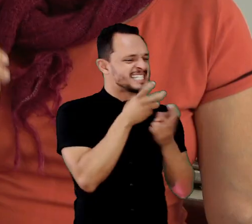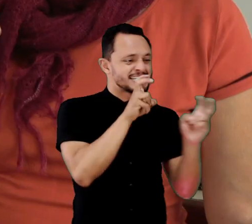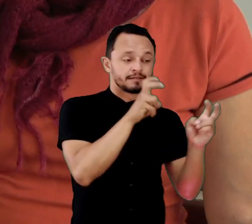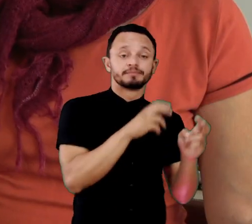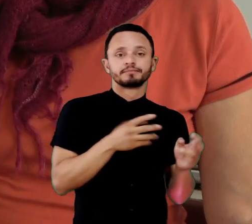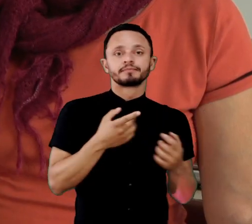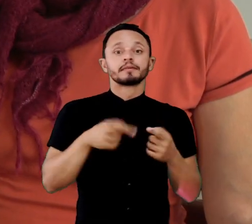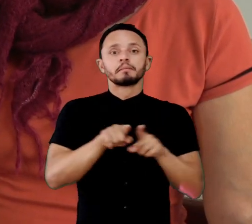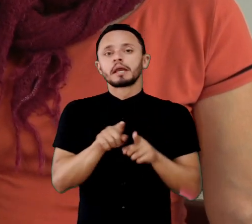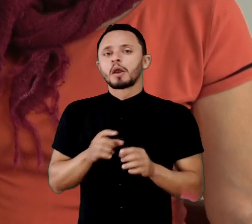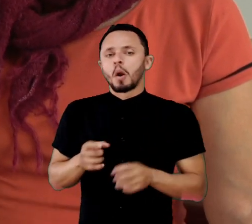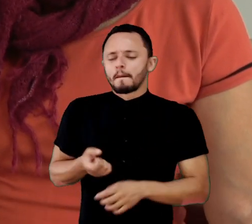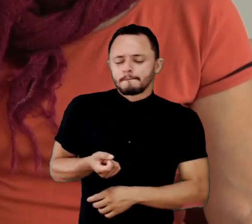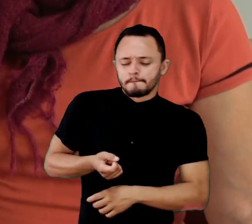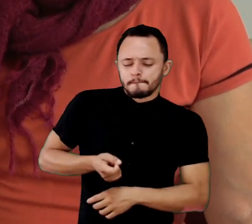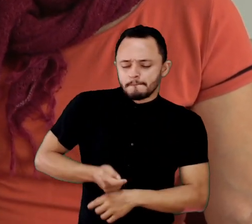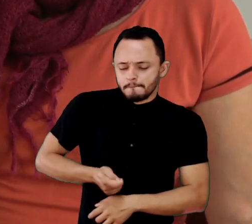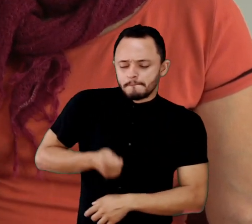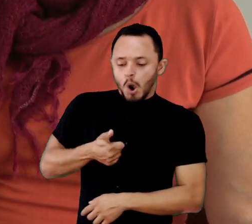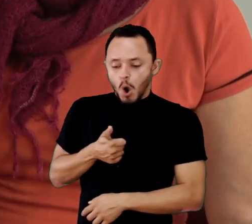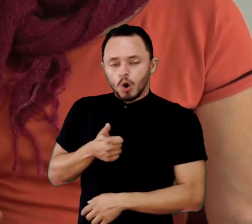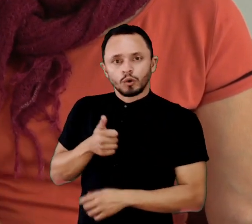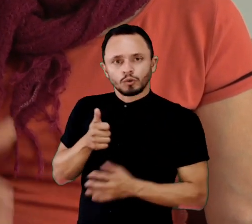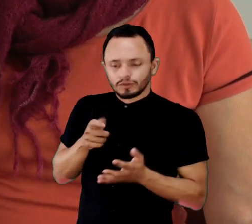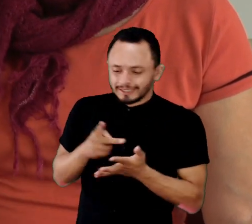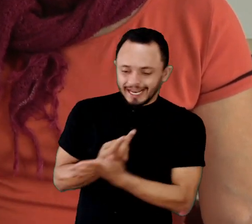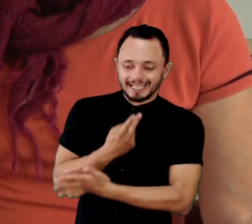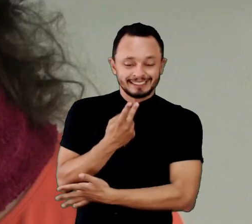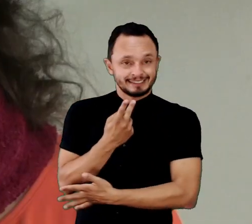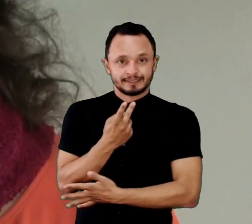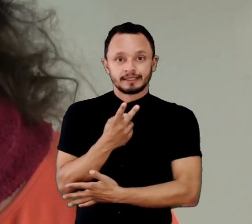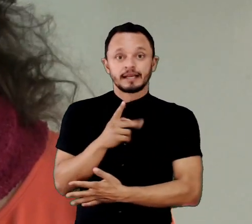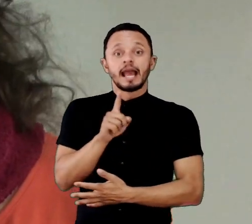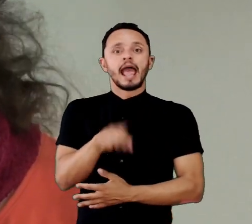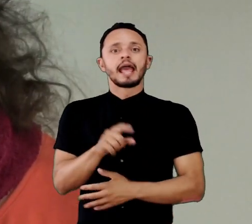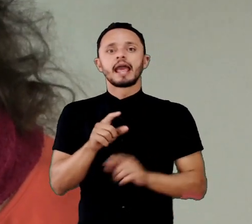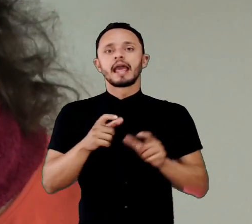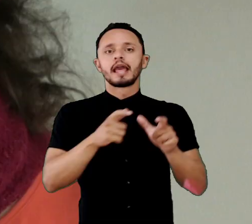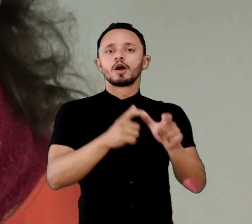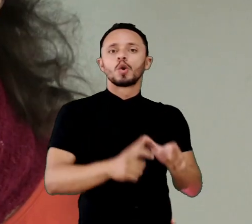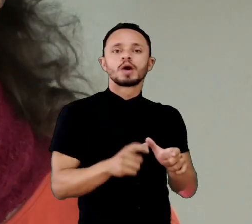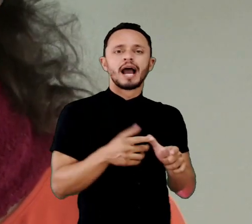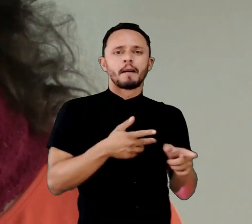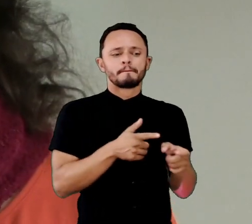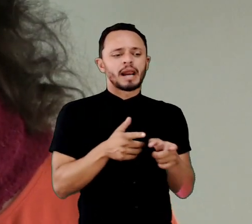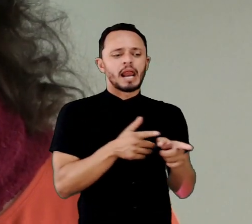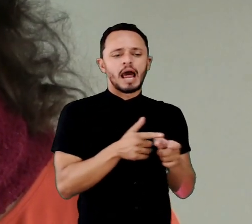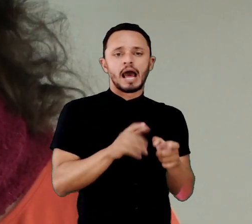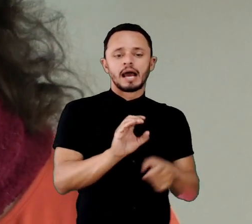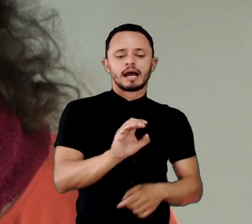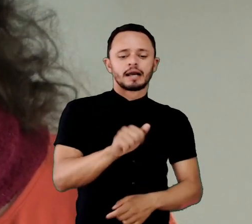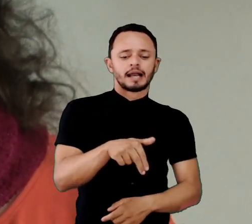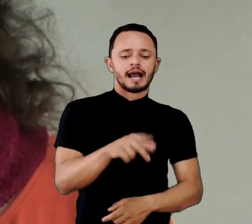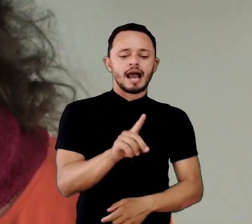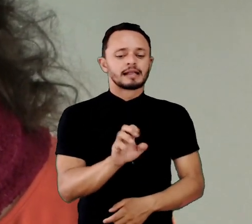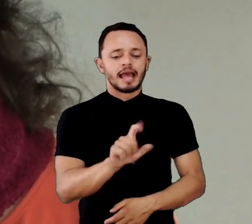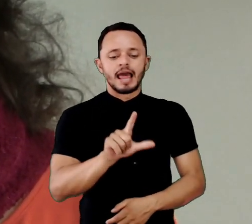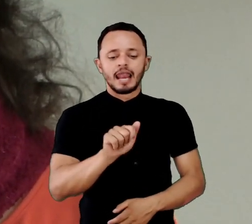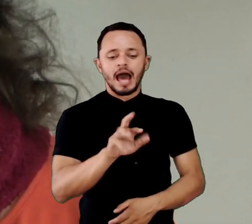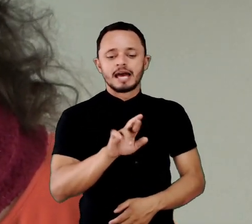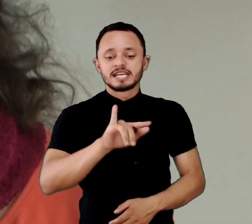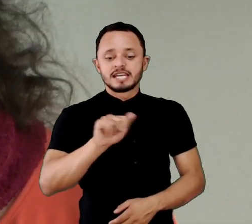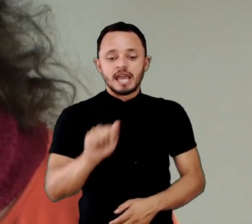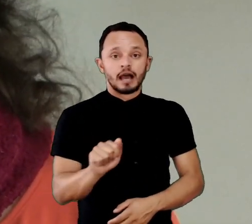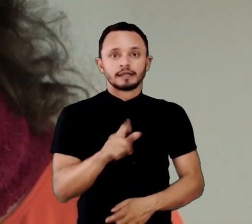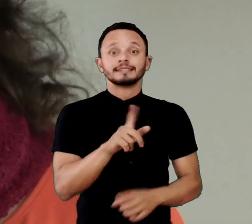um espetáculo sobre um evento muito importante que aconteceu na época, que foi a Chacina da Candelária, que uns meninos que estavam